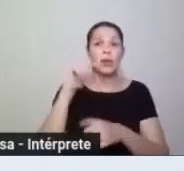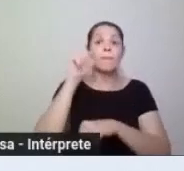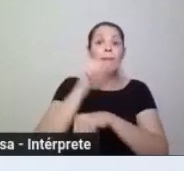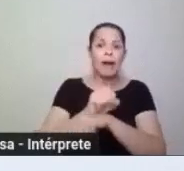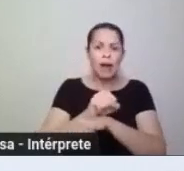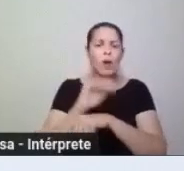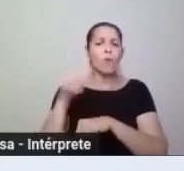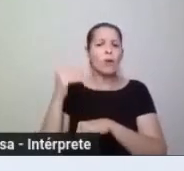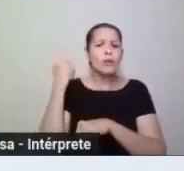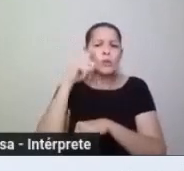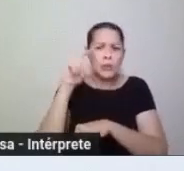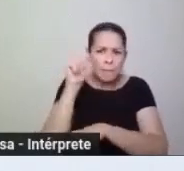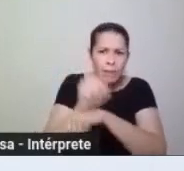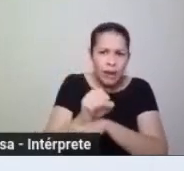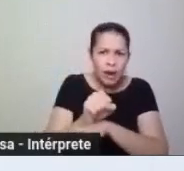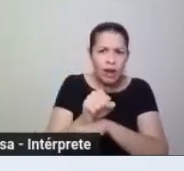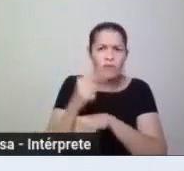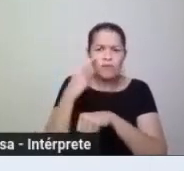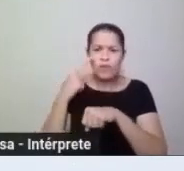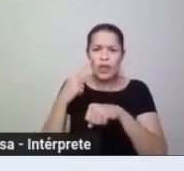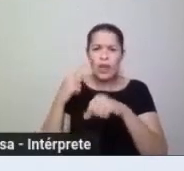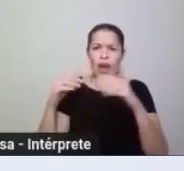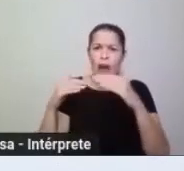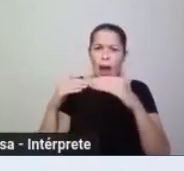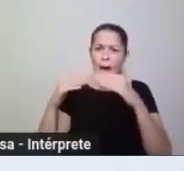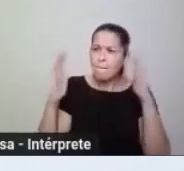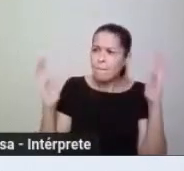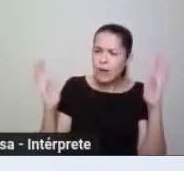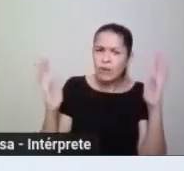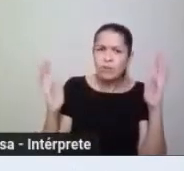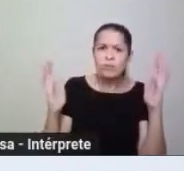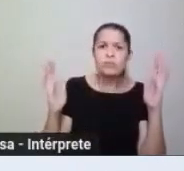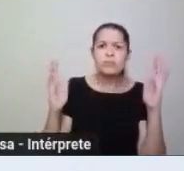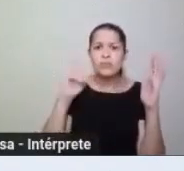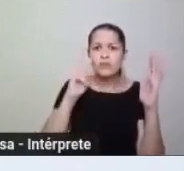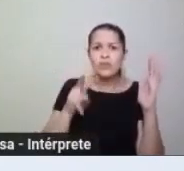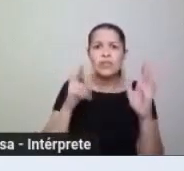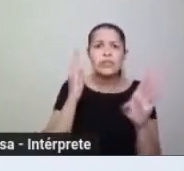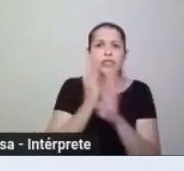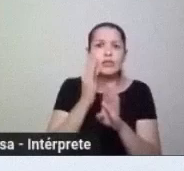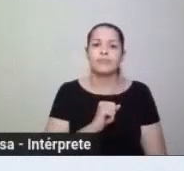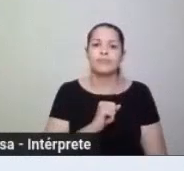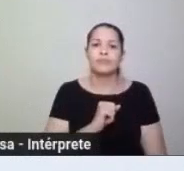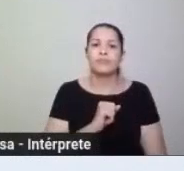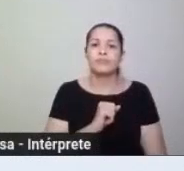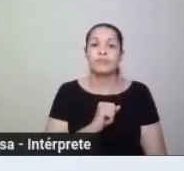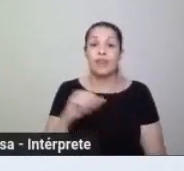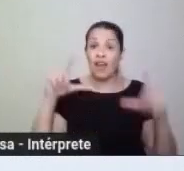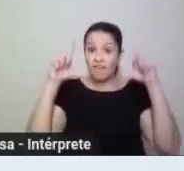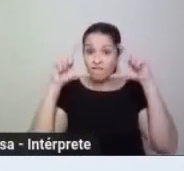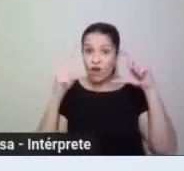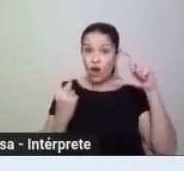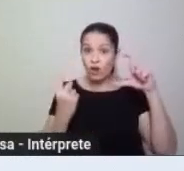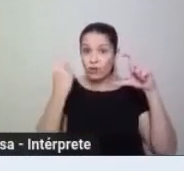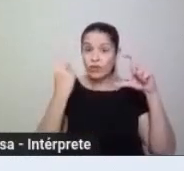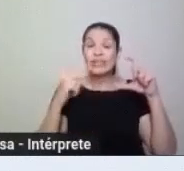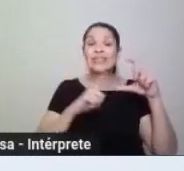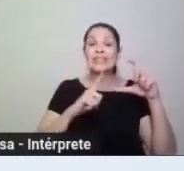a gente conseguiu parar, a gente foi lá, abriu o mancal e aí a gente deparou com essa foto de cima aí. O lábio da